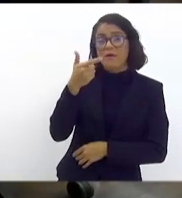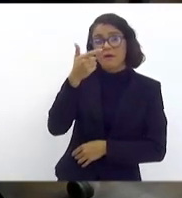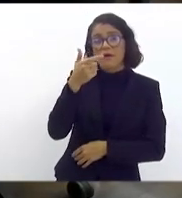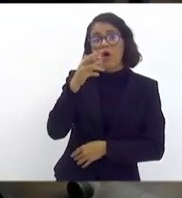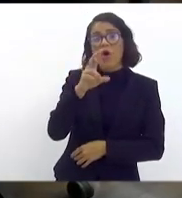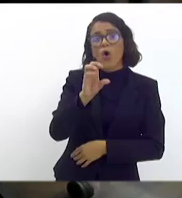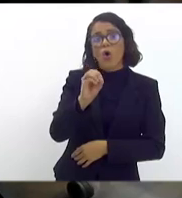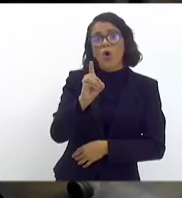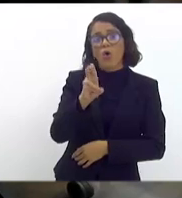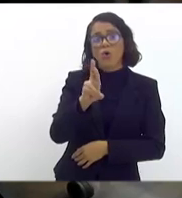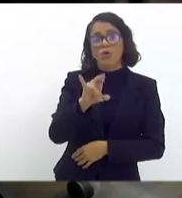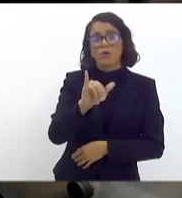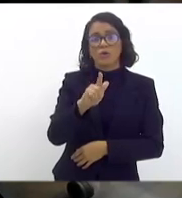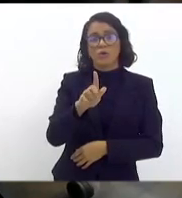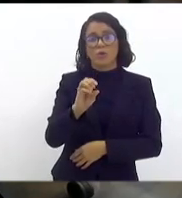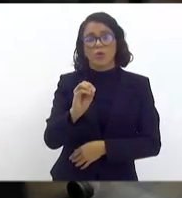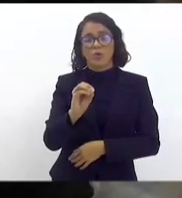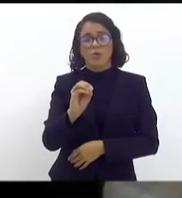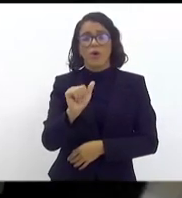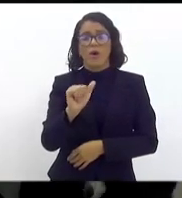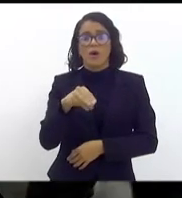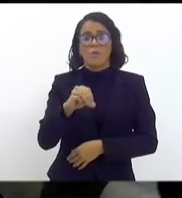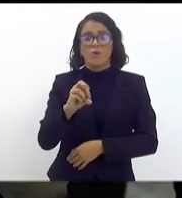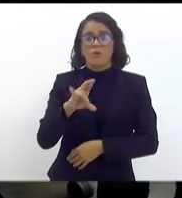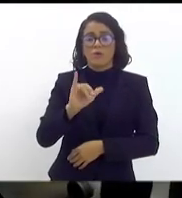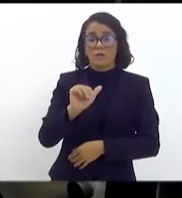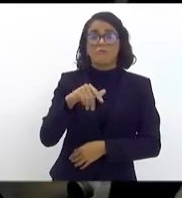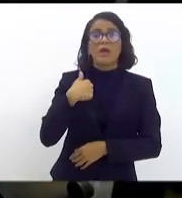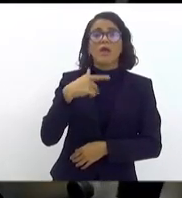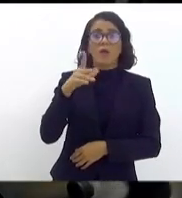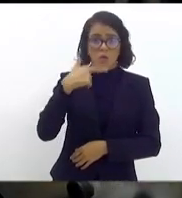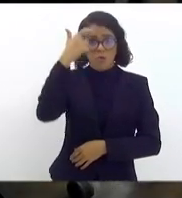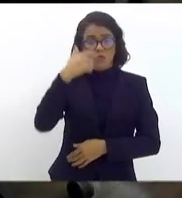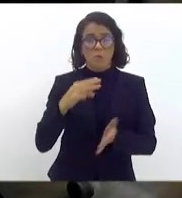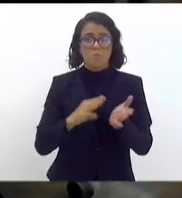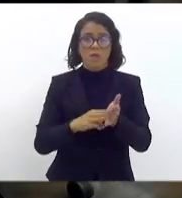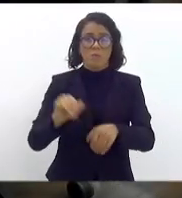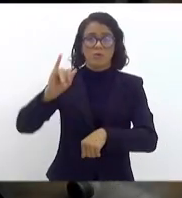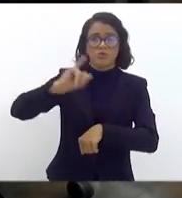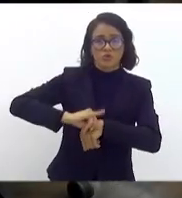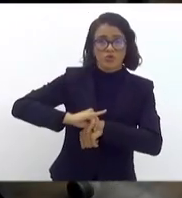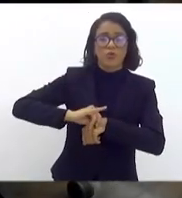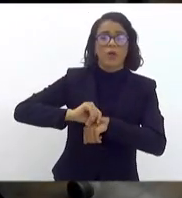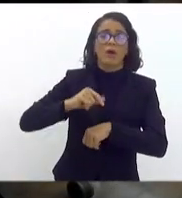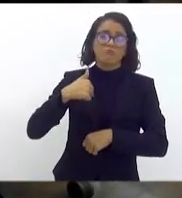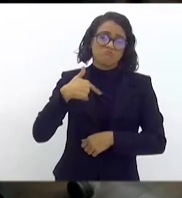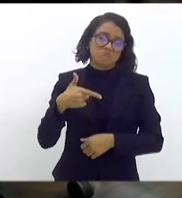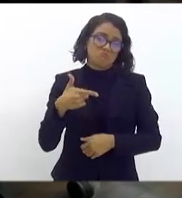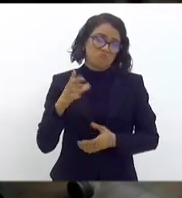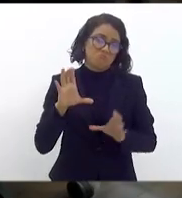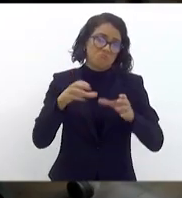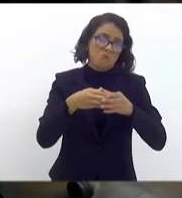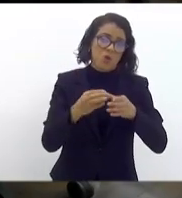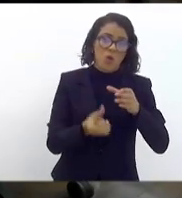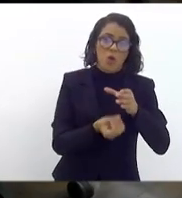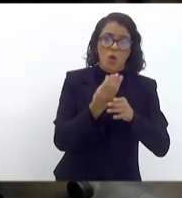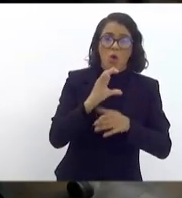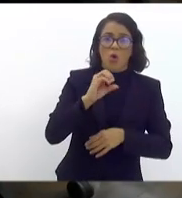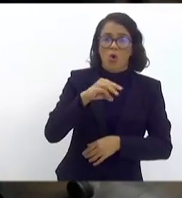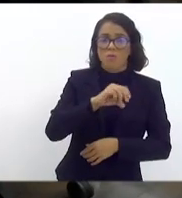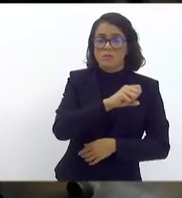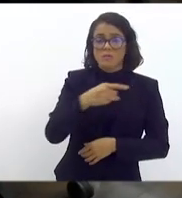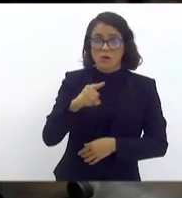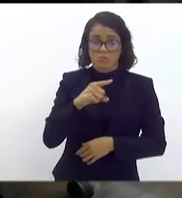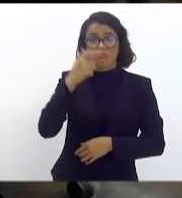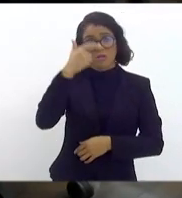Deputado Rodrigo Marinho. Claro. Faço, não for membro titular dessa comissão, mas faço na qualidade de